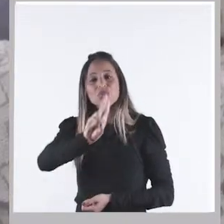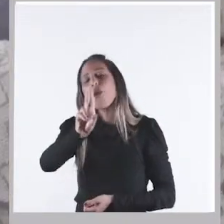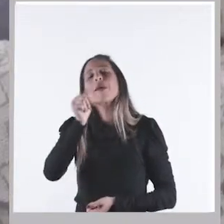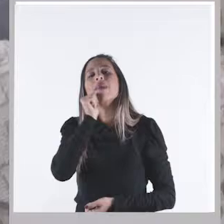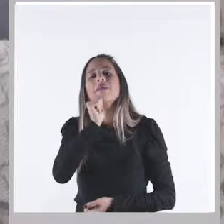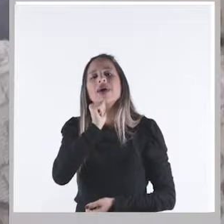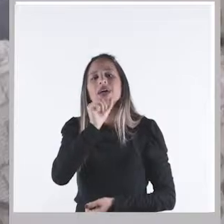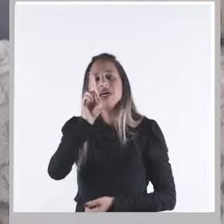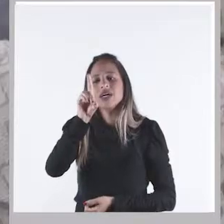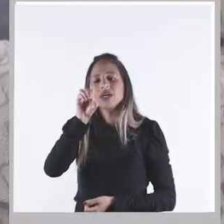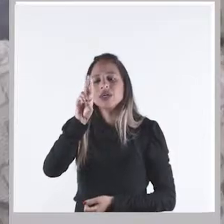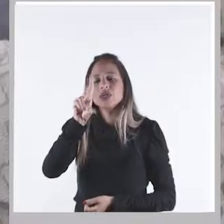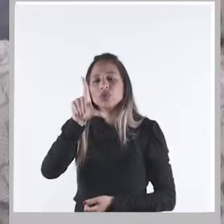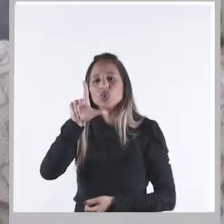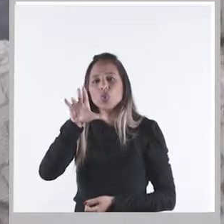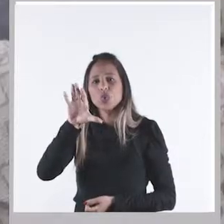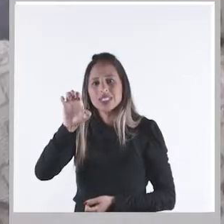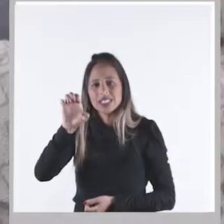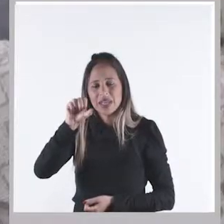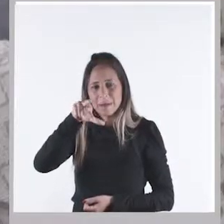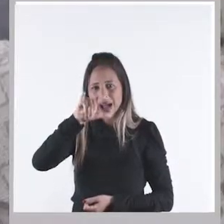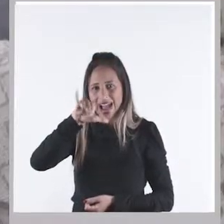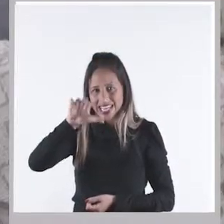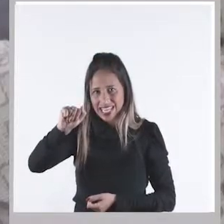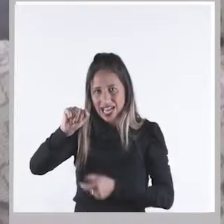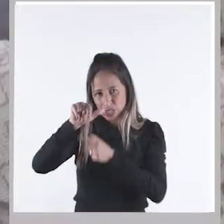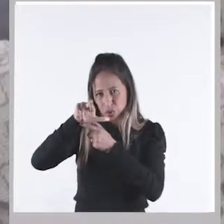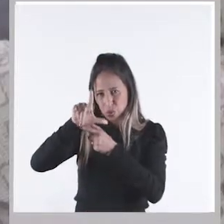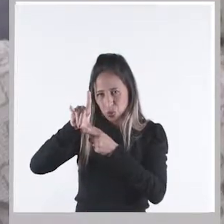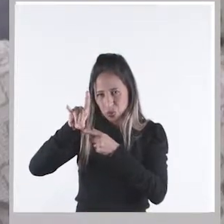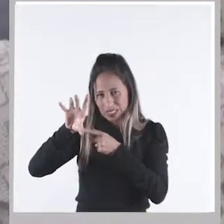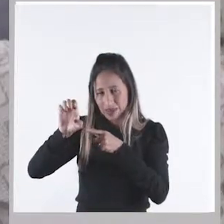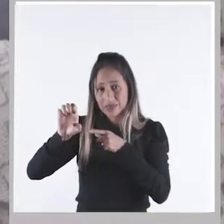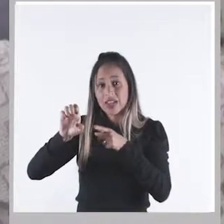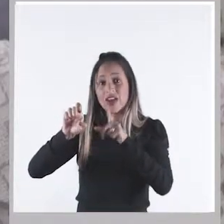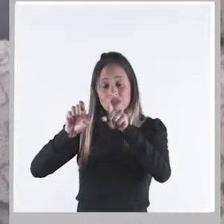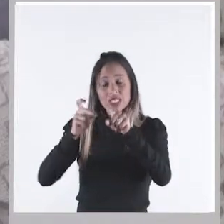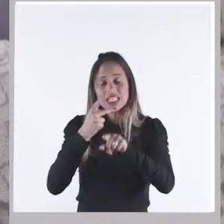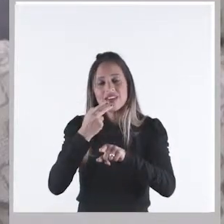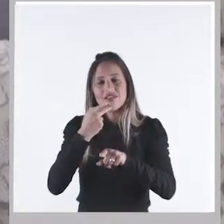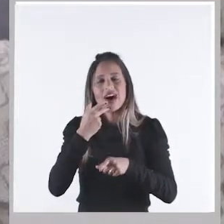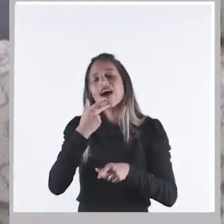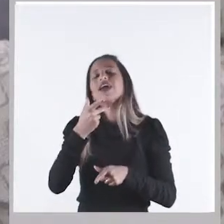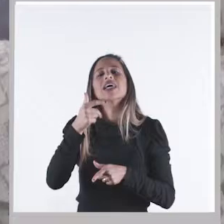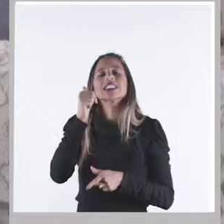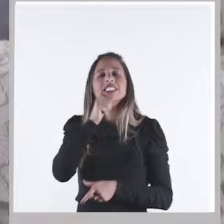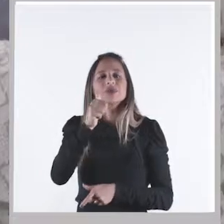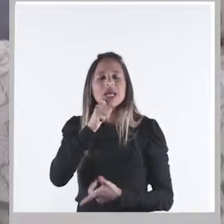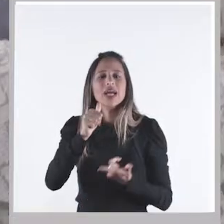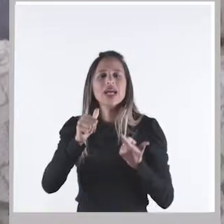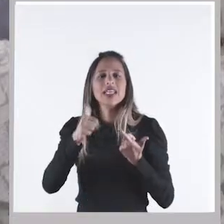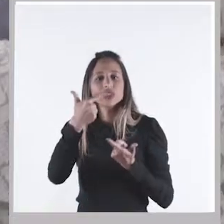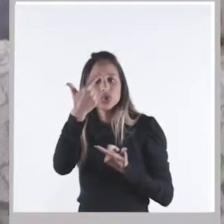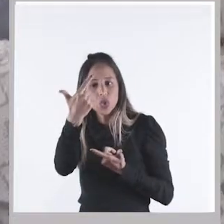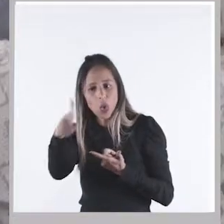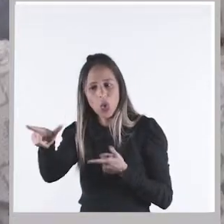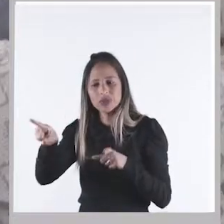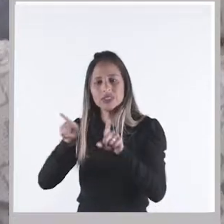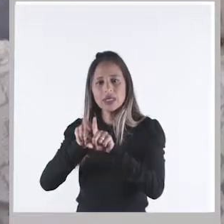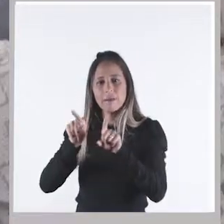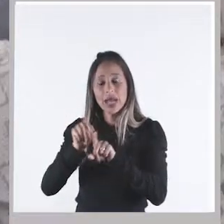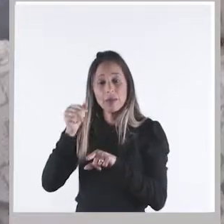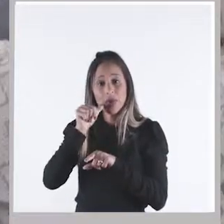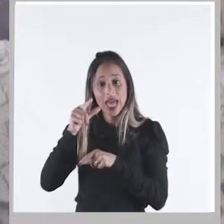mãe? Dulce, Maria Dulce. E você fala das mulheres, né, da sua mãe e de outras mulheres